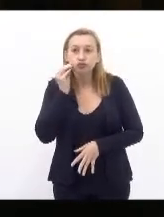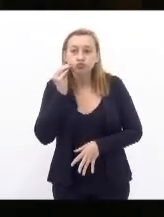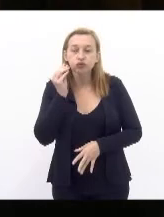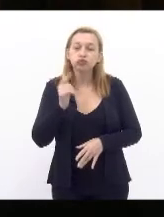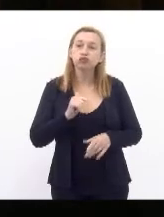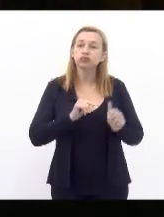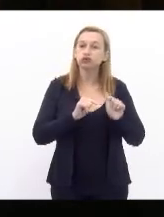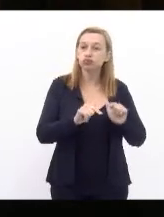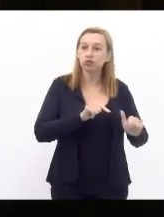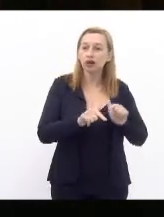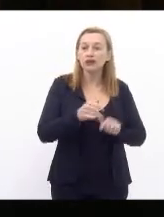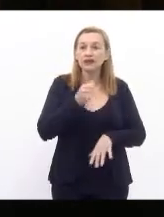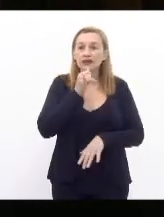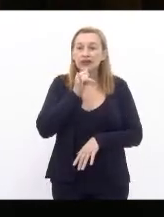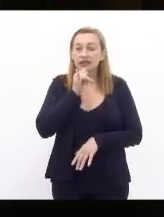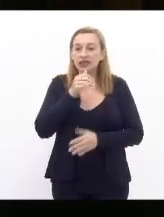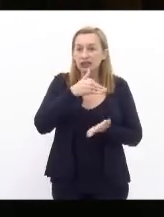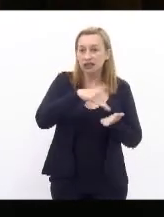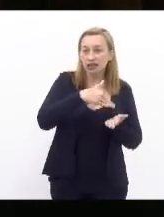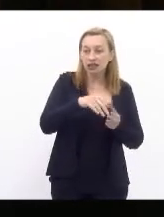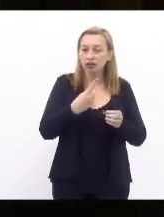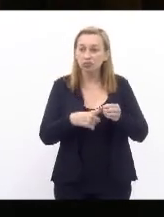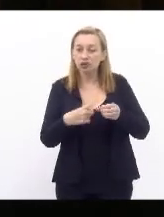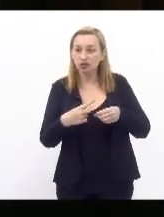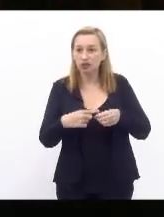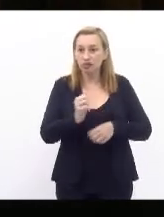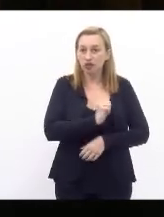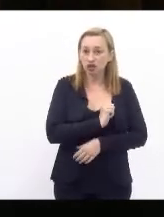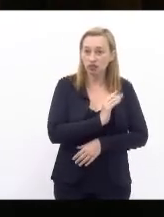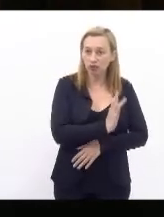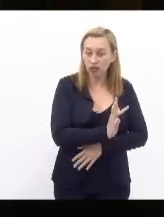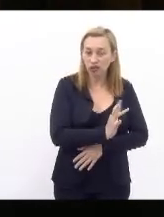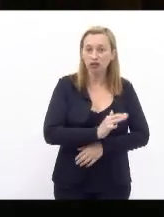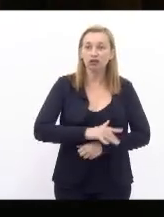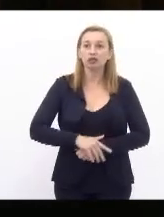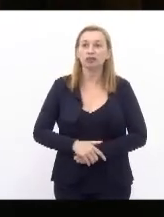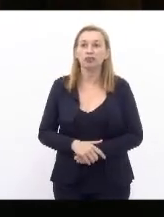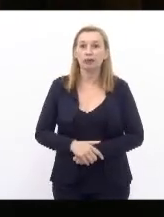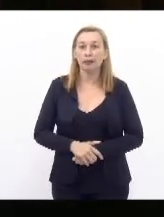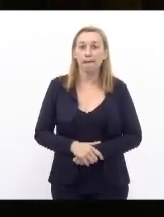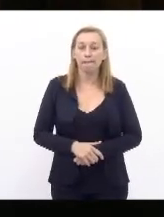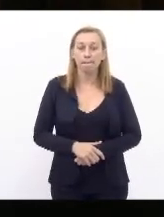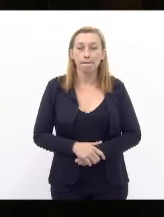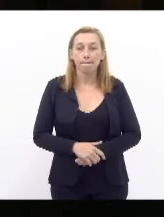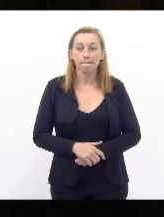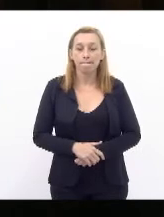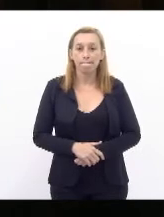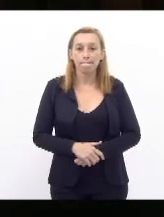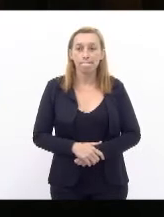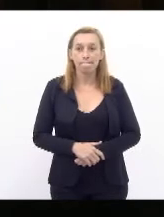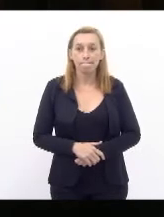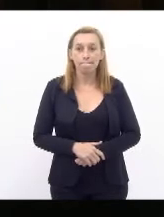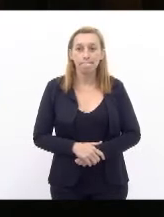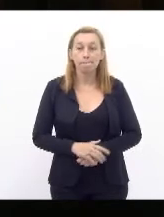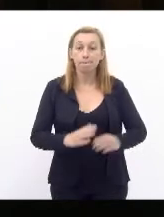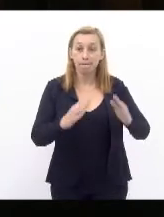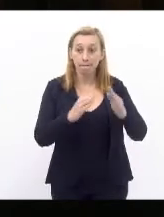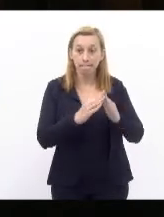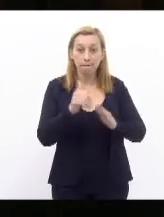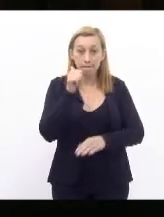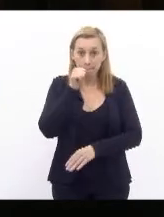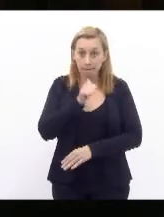atuar, por exemplo, como secretário municipal na Baixada Fluminense, ocasião em que instalei a Casa da